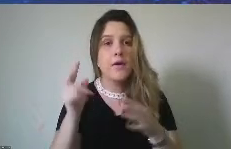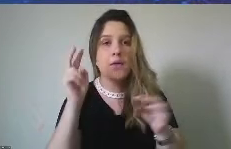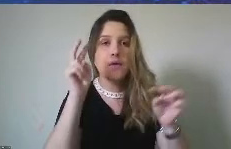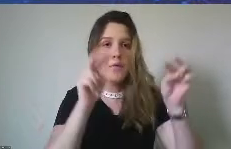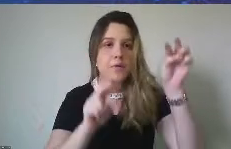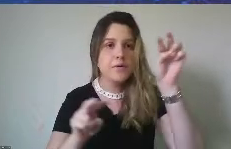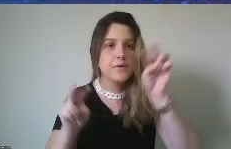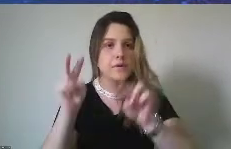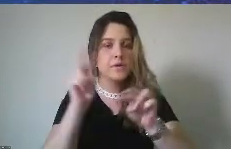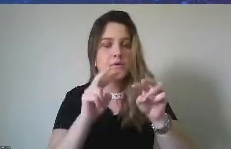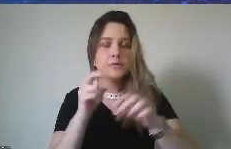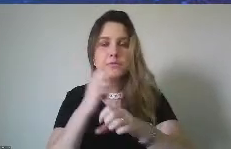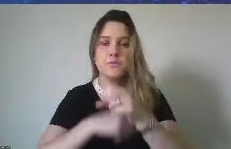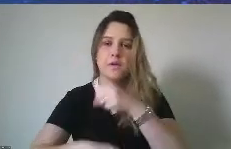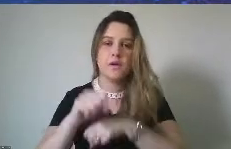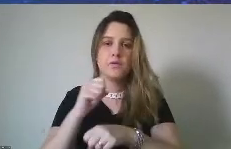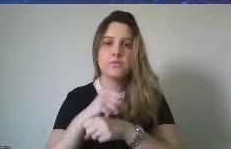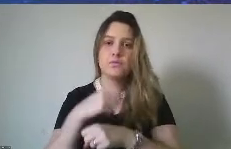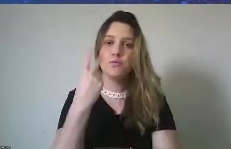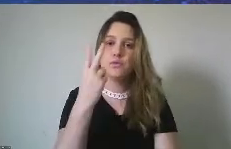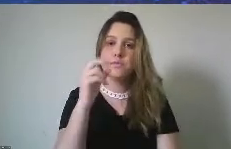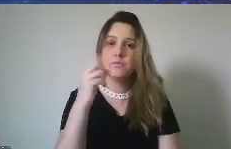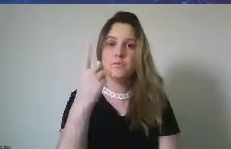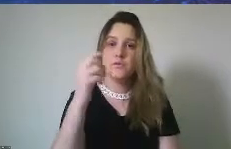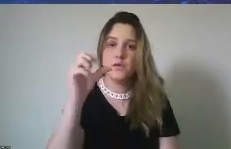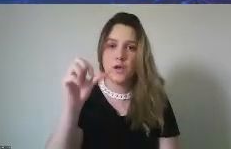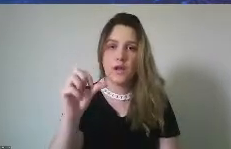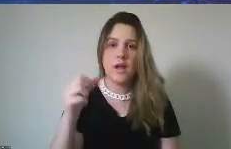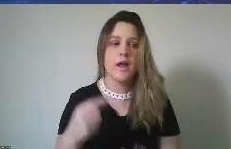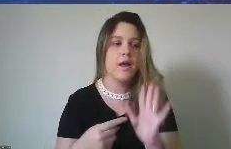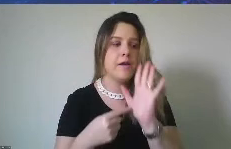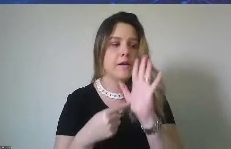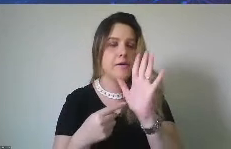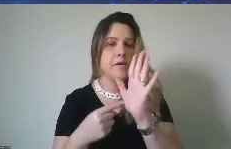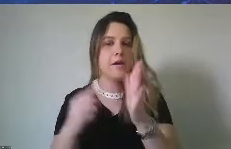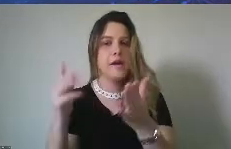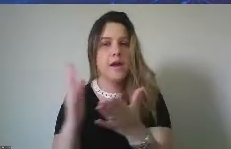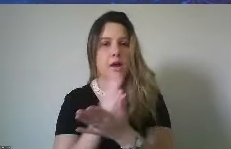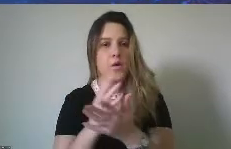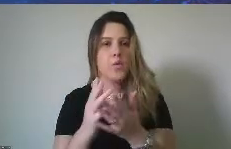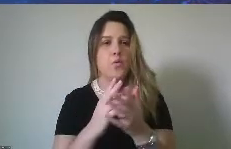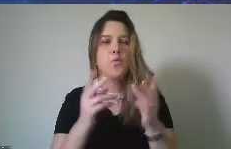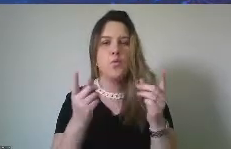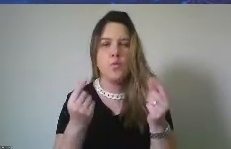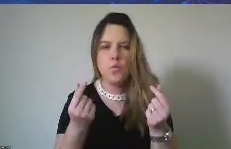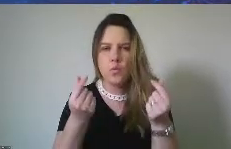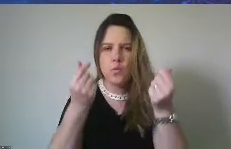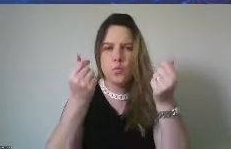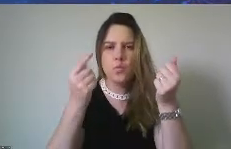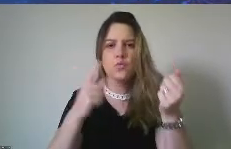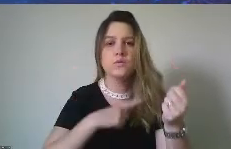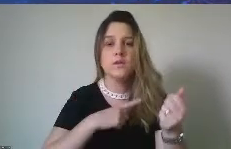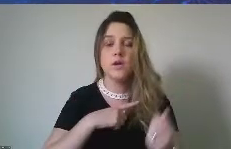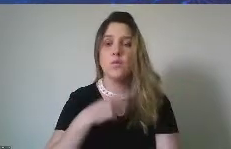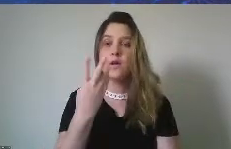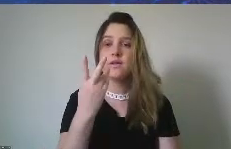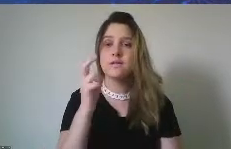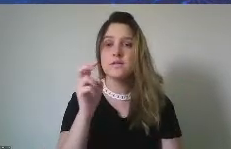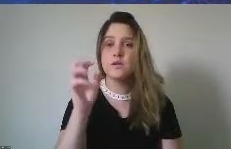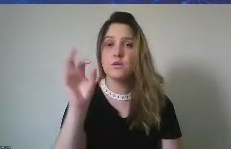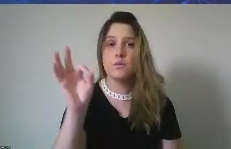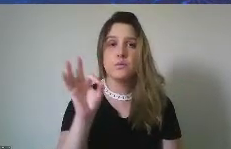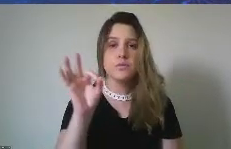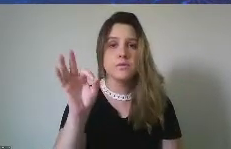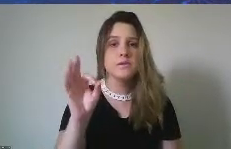ano de 2019 a gente os custos da companhia representavam 46% da receita